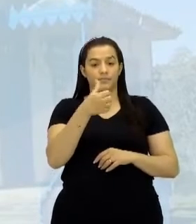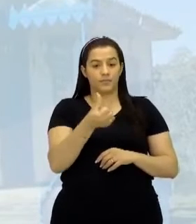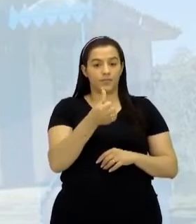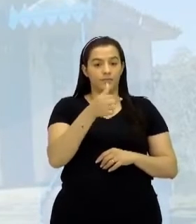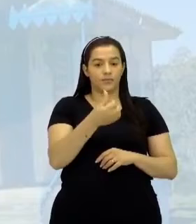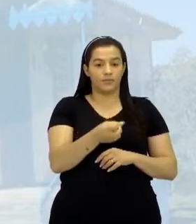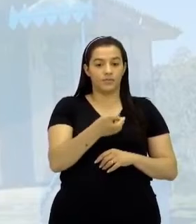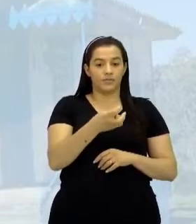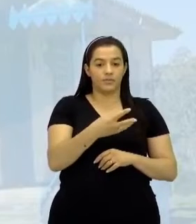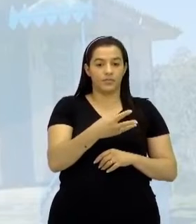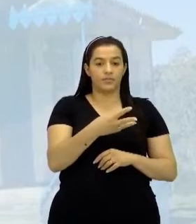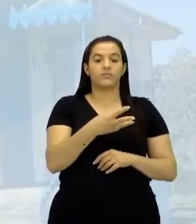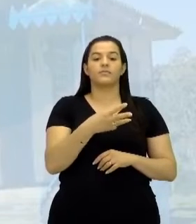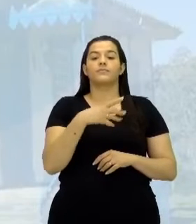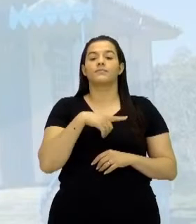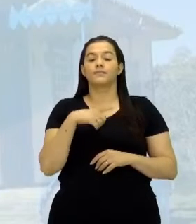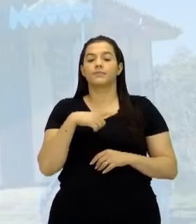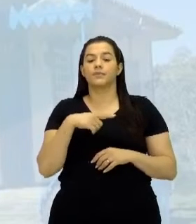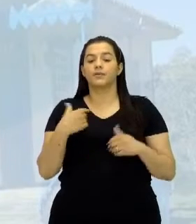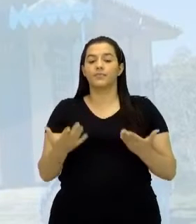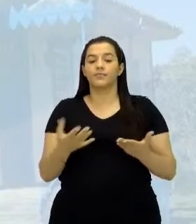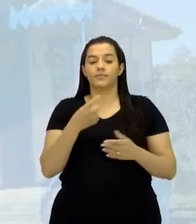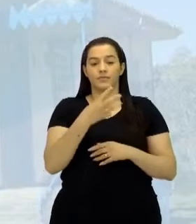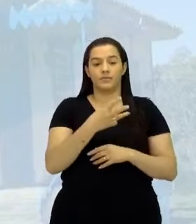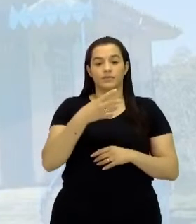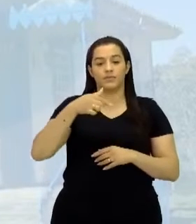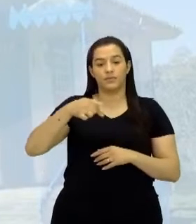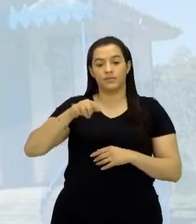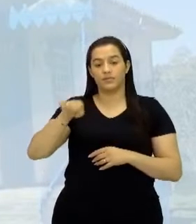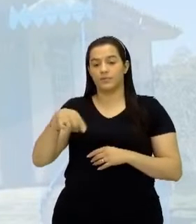9 menos 6, 3. Portanto,